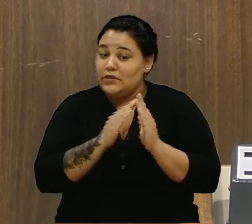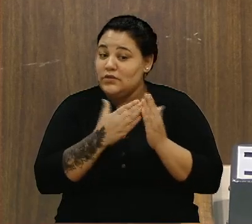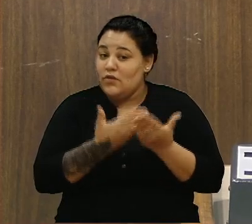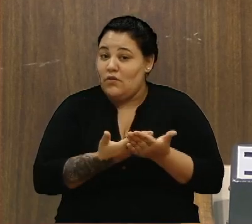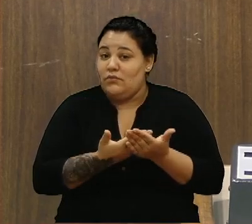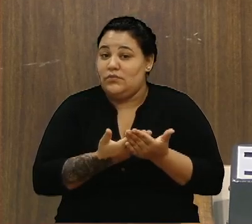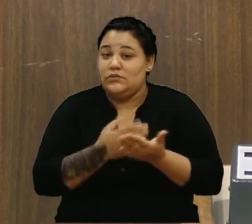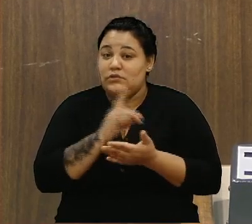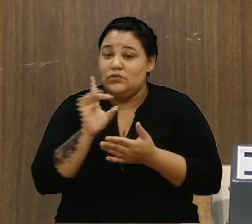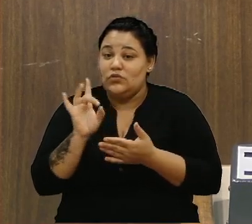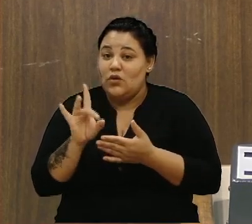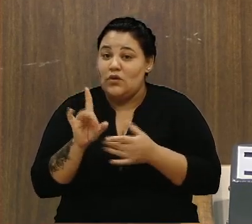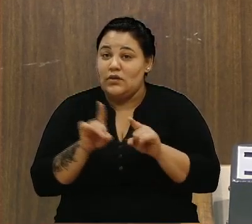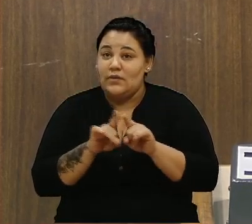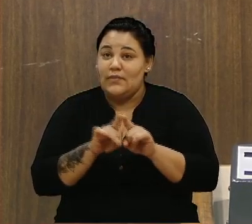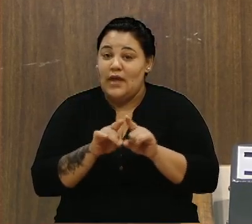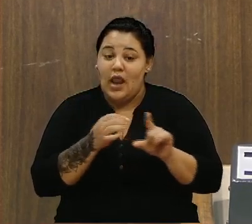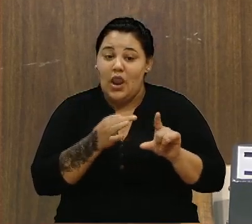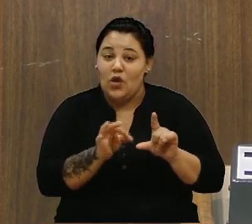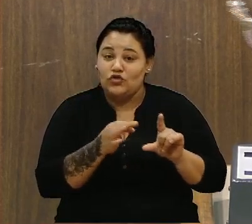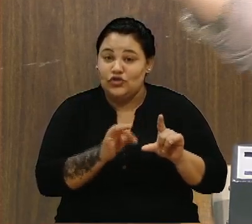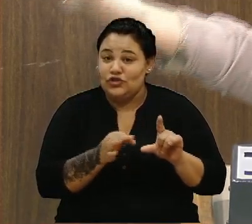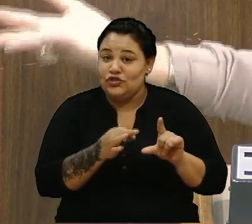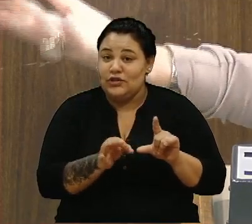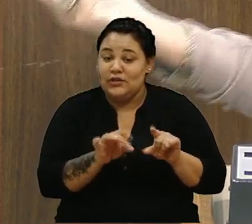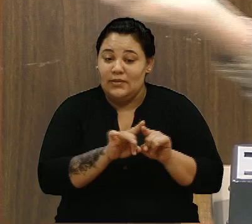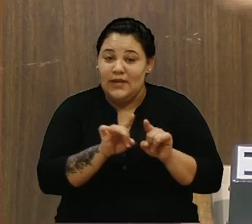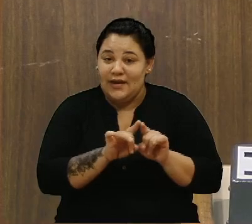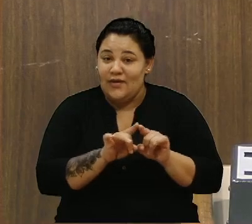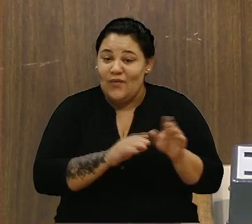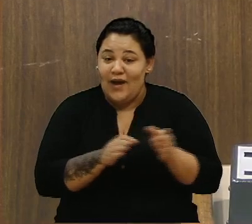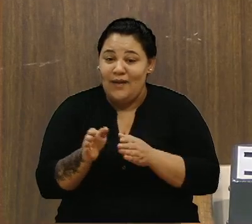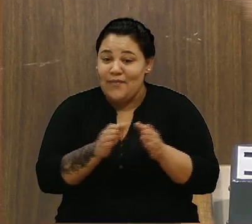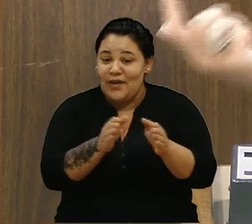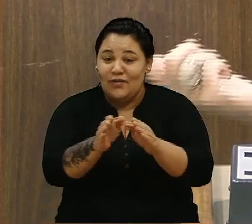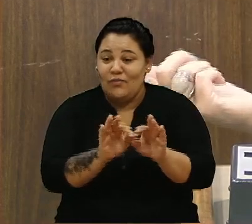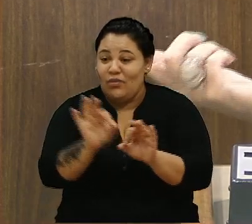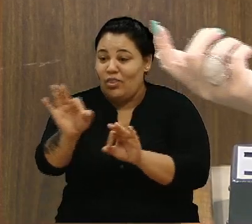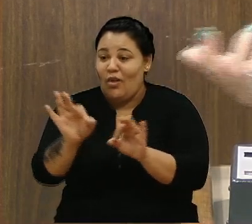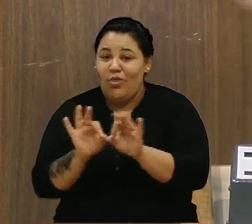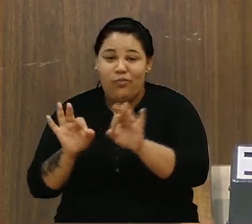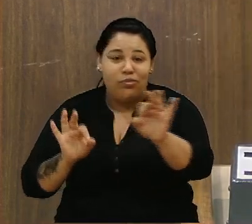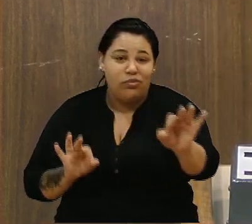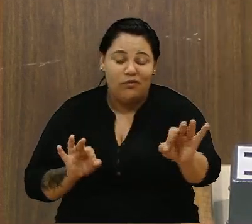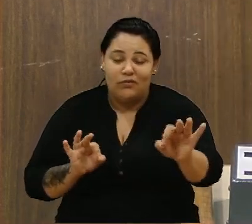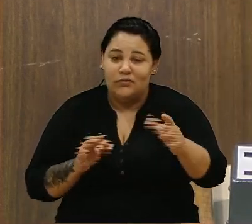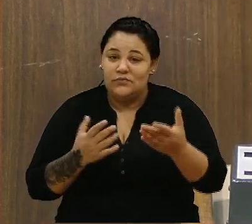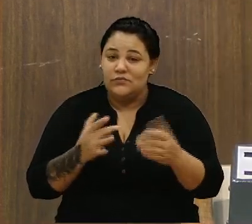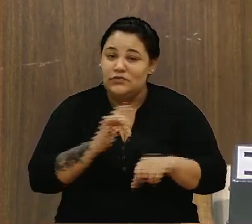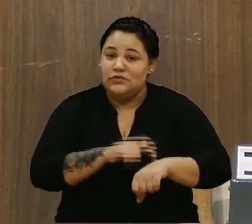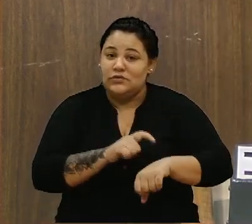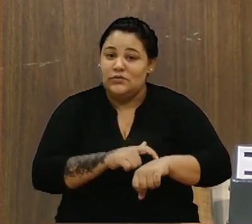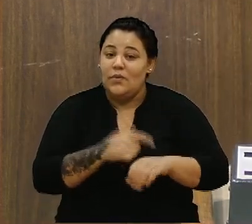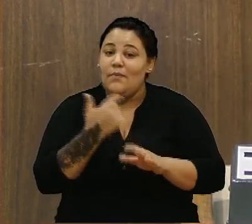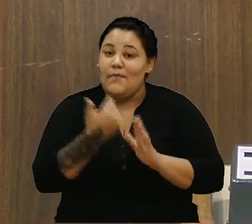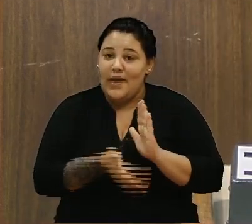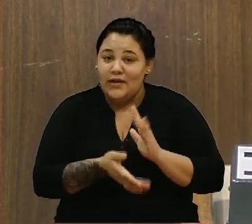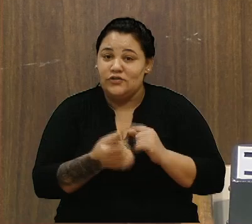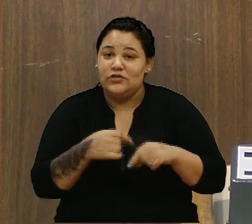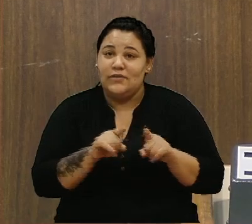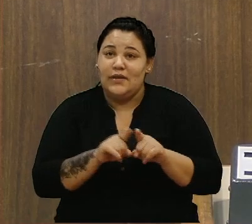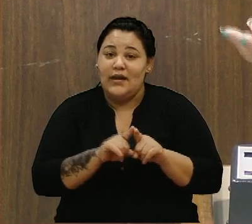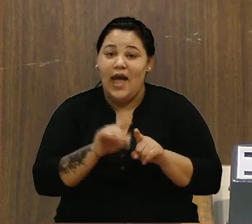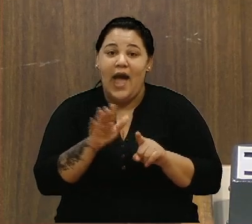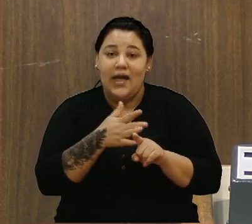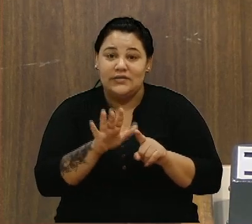muitas vezes a logística de tu levar uma criança e depois levar outra, só nesse tempo tu perde muito, às vezes